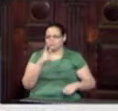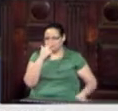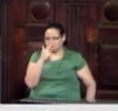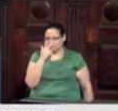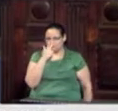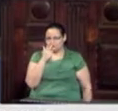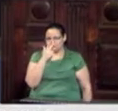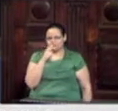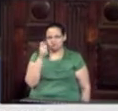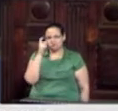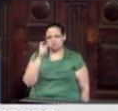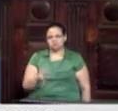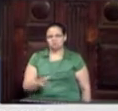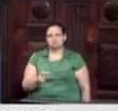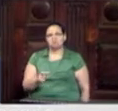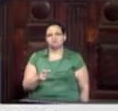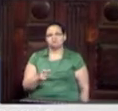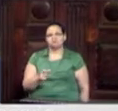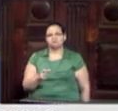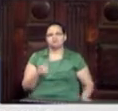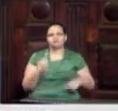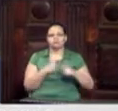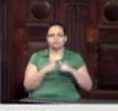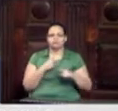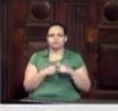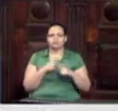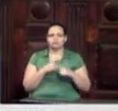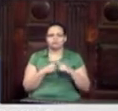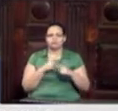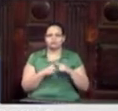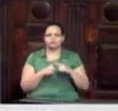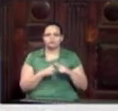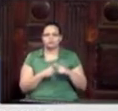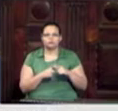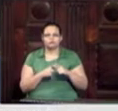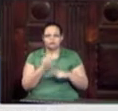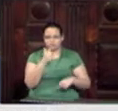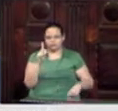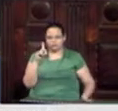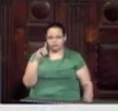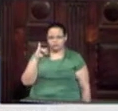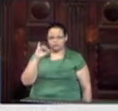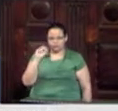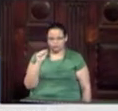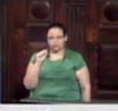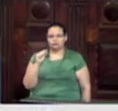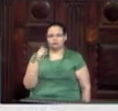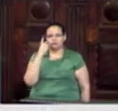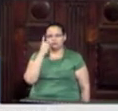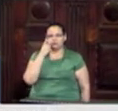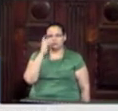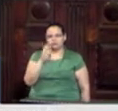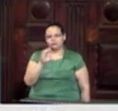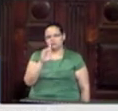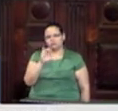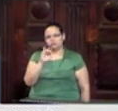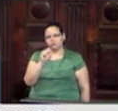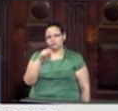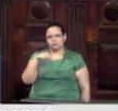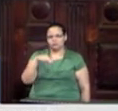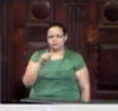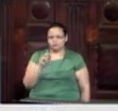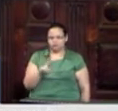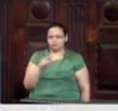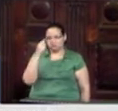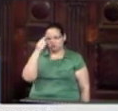pareceu interessante, porque outro dia, deputado Eliomar, não sei se